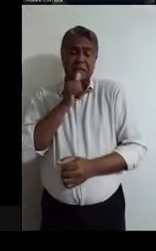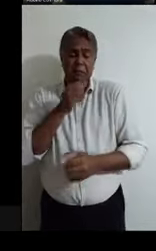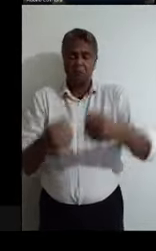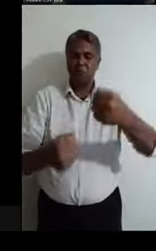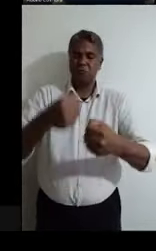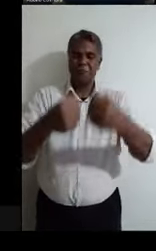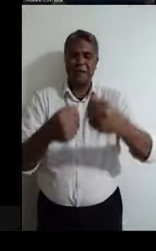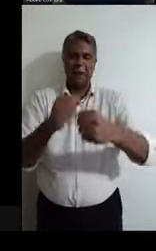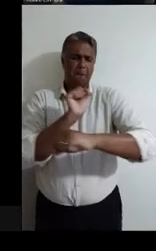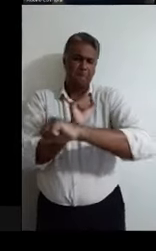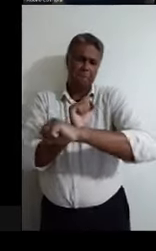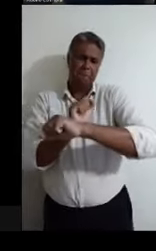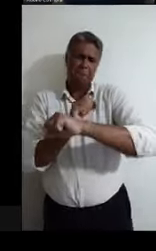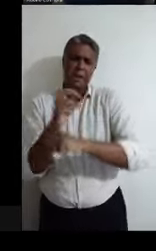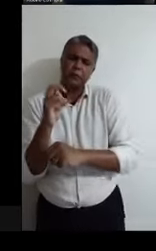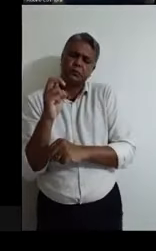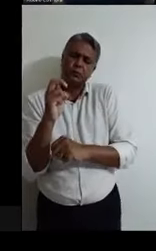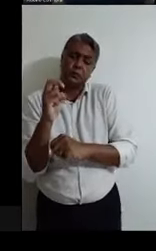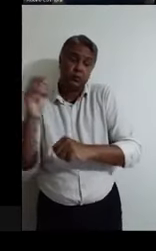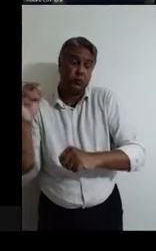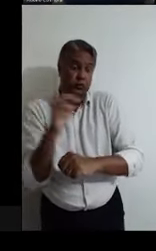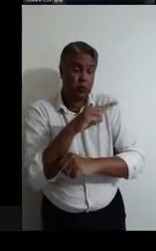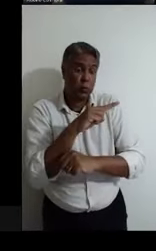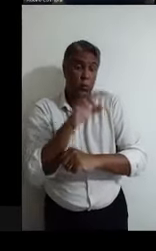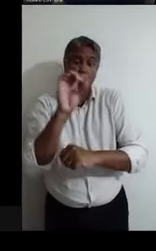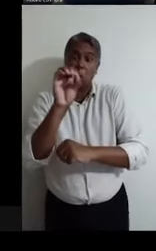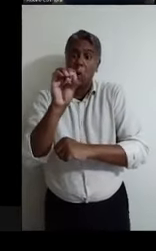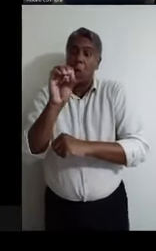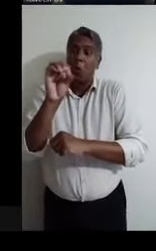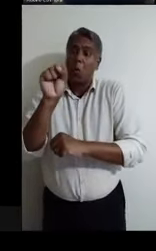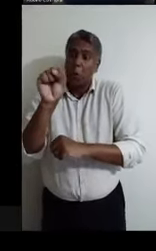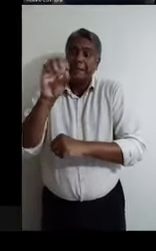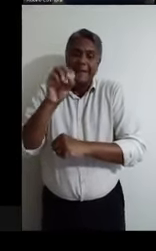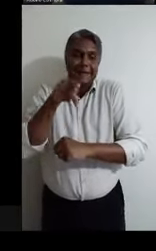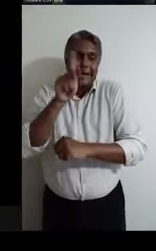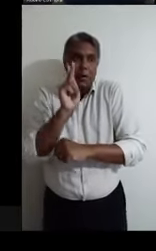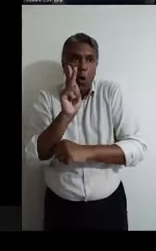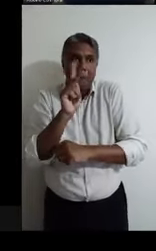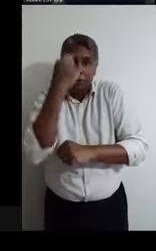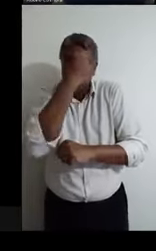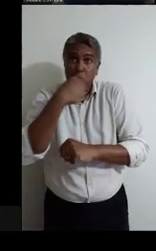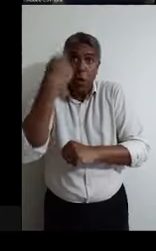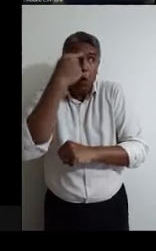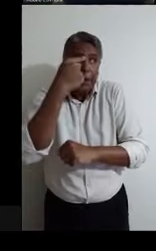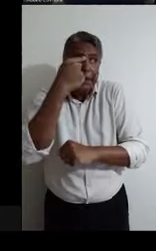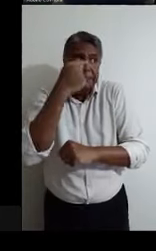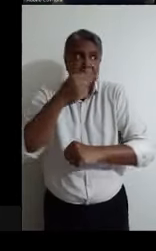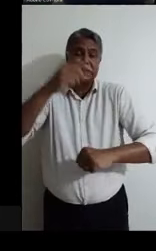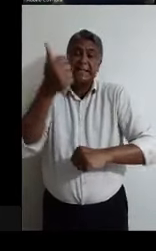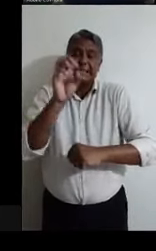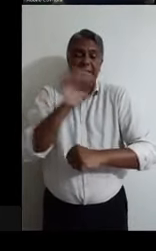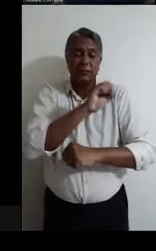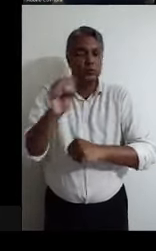repouso, atinge a velocidade de 80 km por hora em 10 segundos. Qual a sua aceleração? Inicialmente o carro